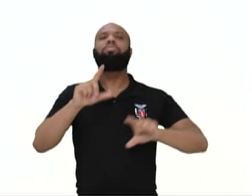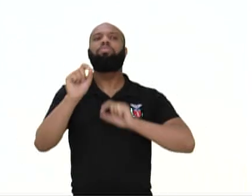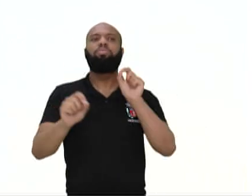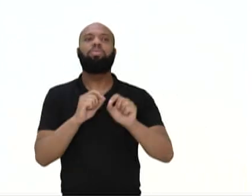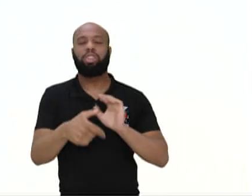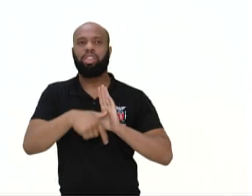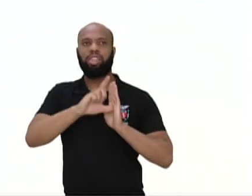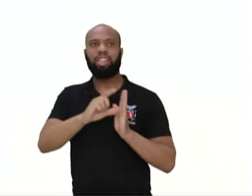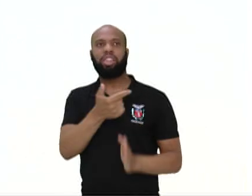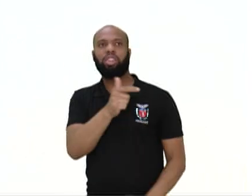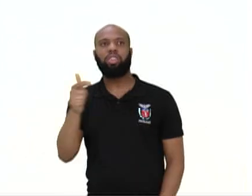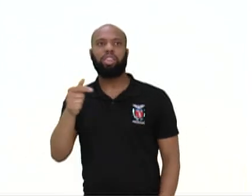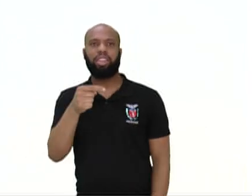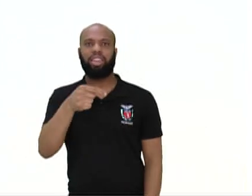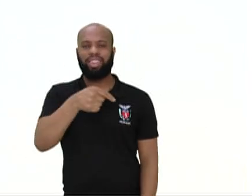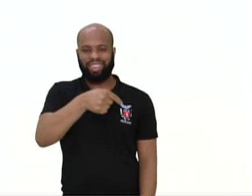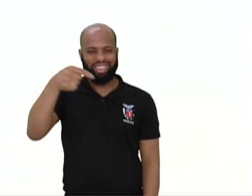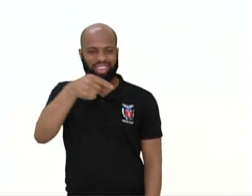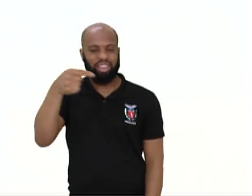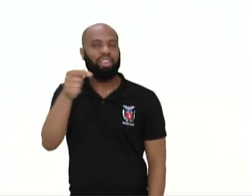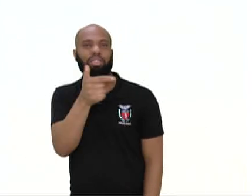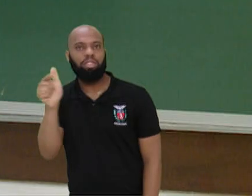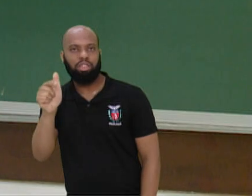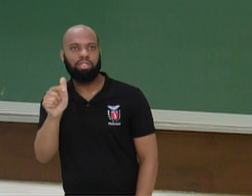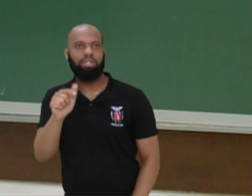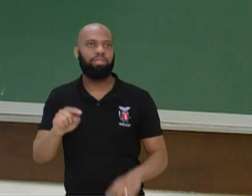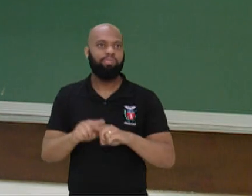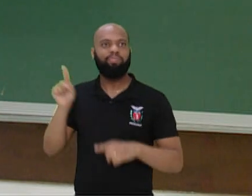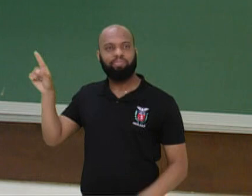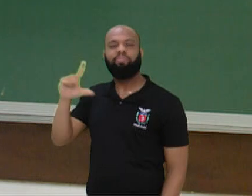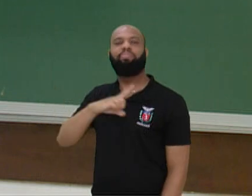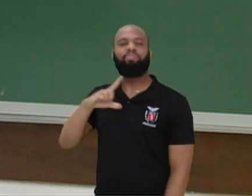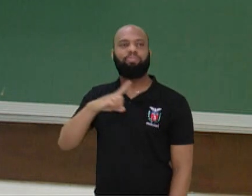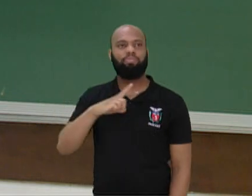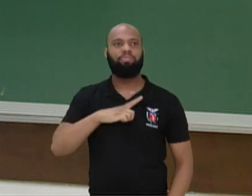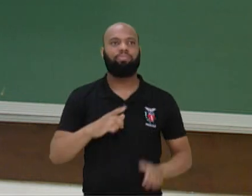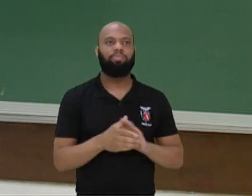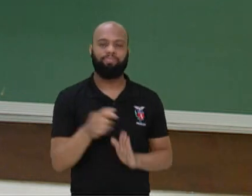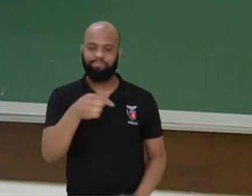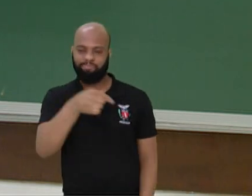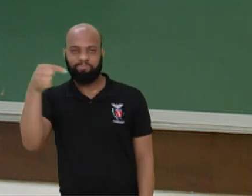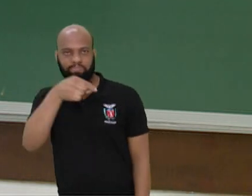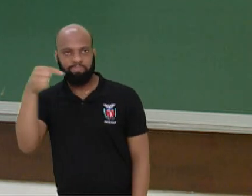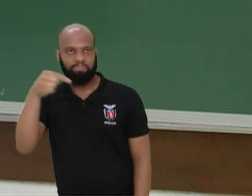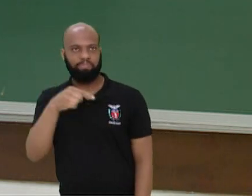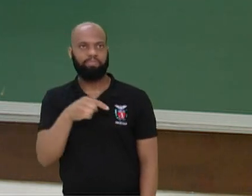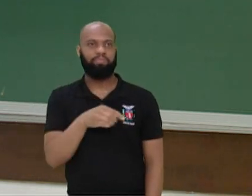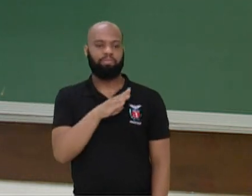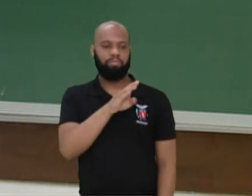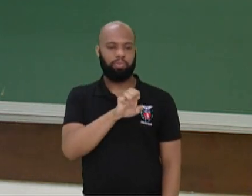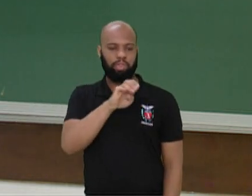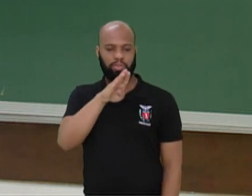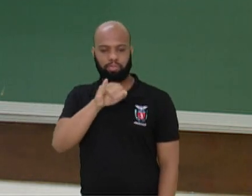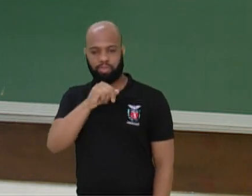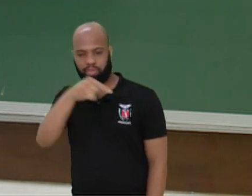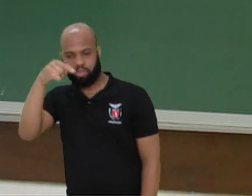que no português não tem tilde, não tem acento, né? E no espanhol teremos yo bebía.